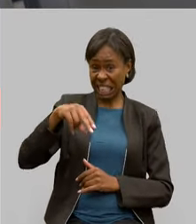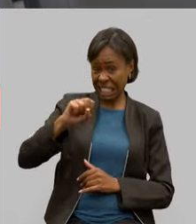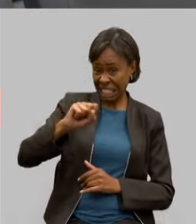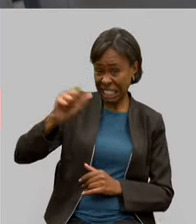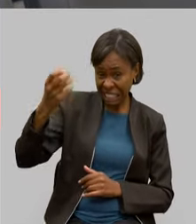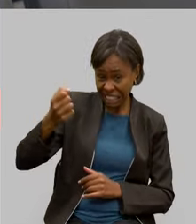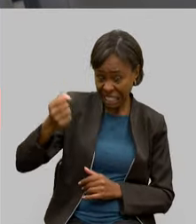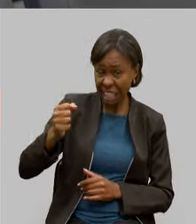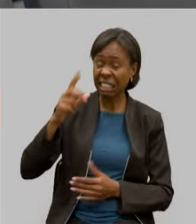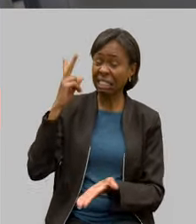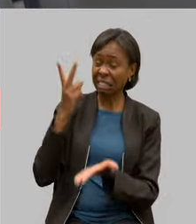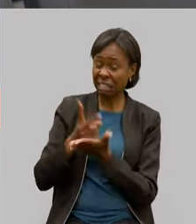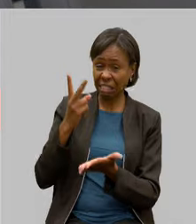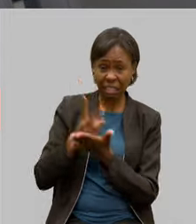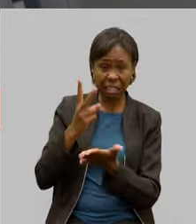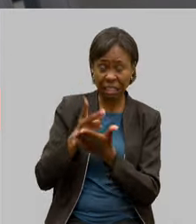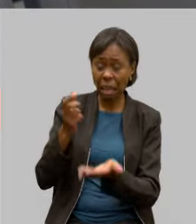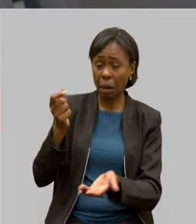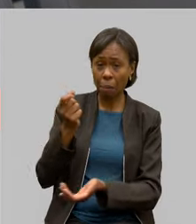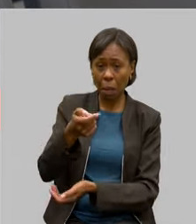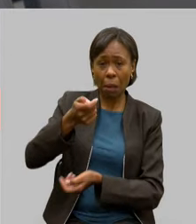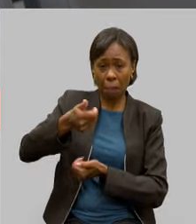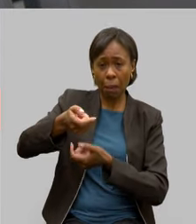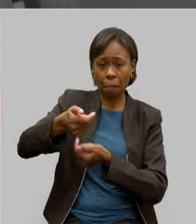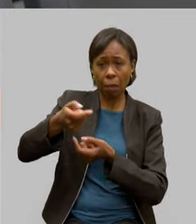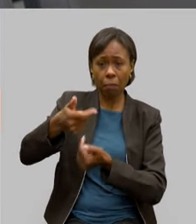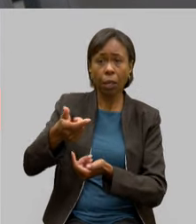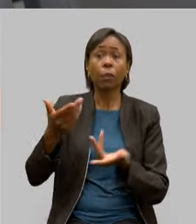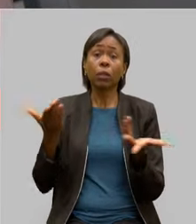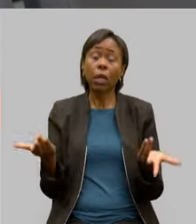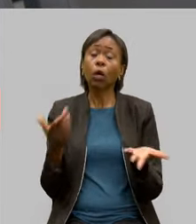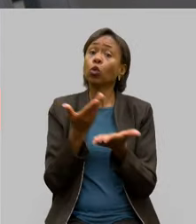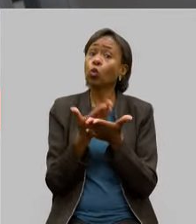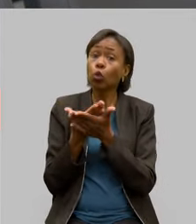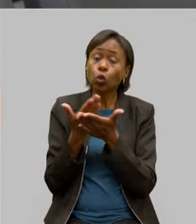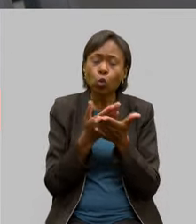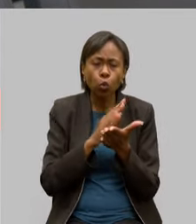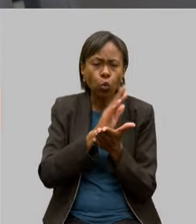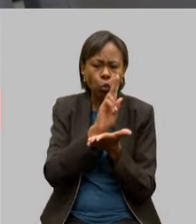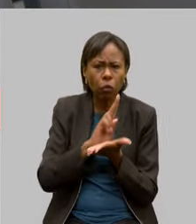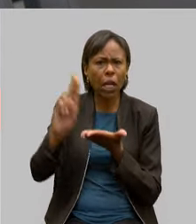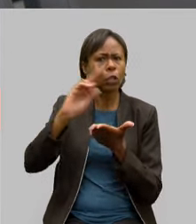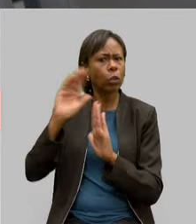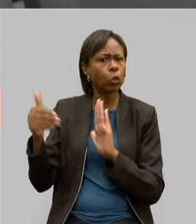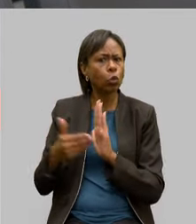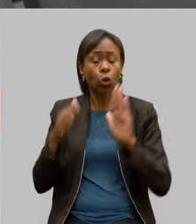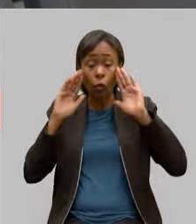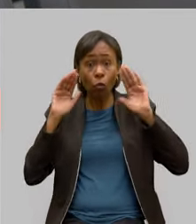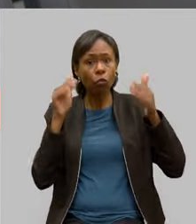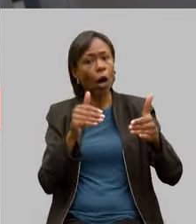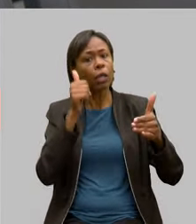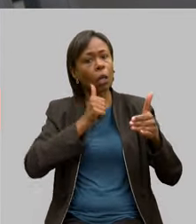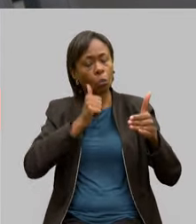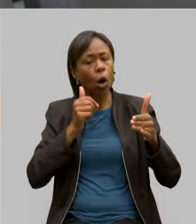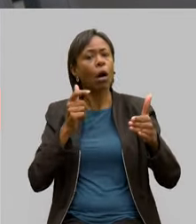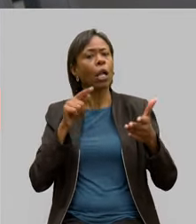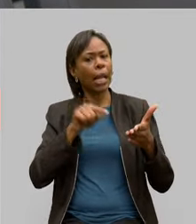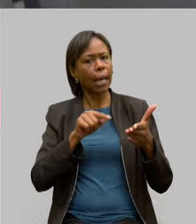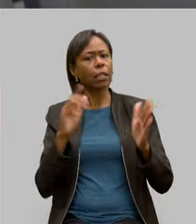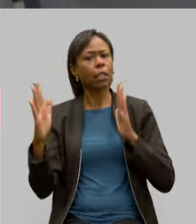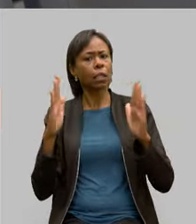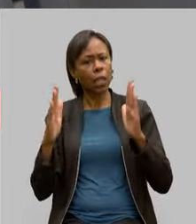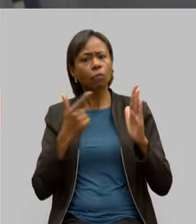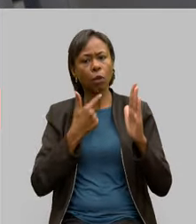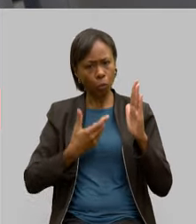tenhamos um olhar de estudos aqui de todas essas universidades que tiveram aqui para a mulher no climatério na menopausa e nós nos colocamos à